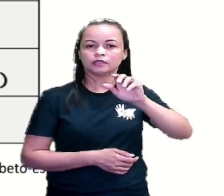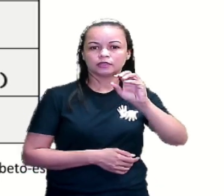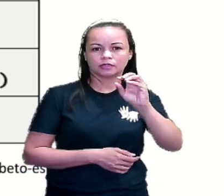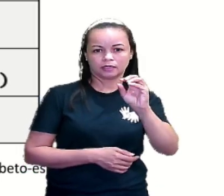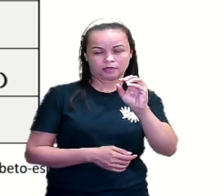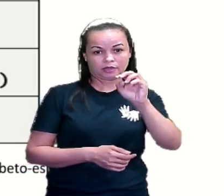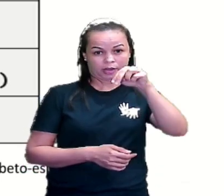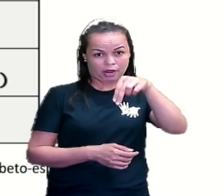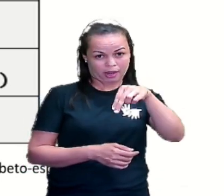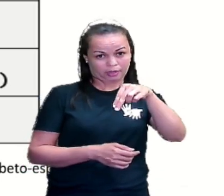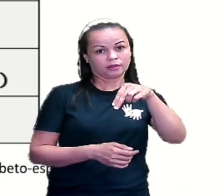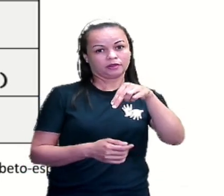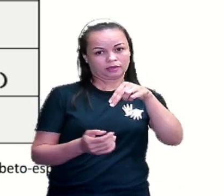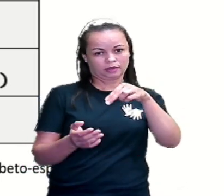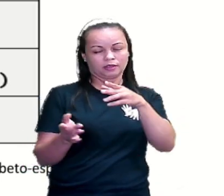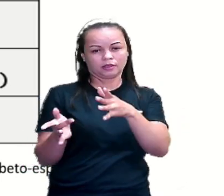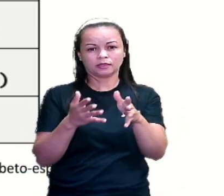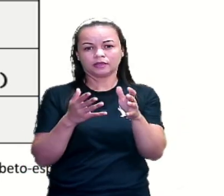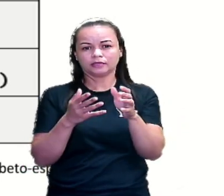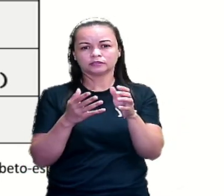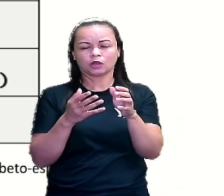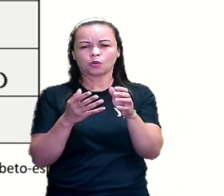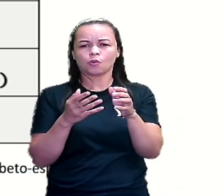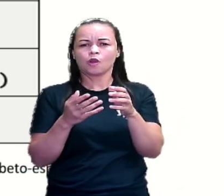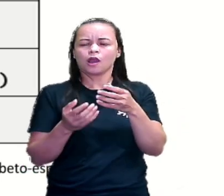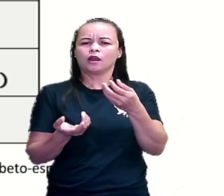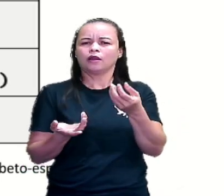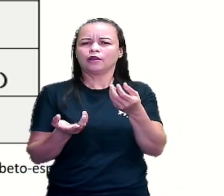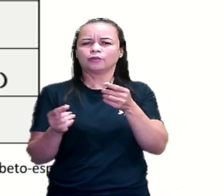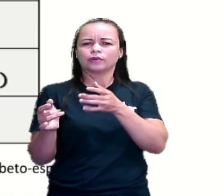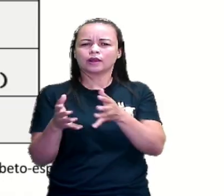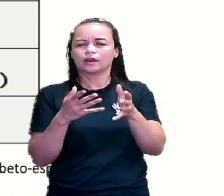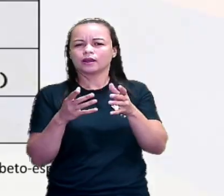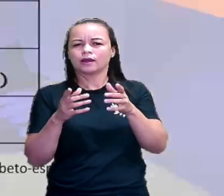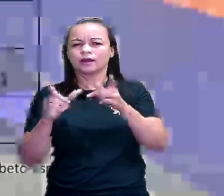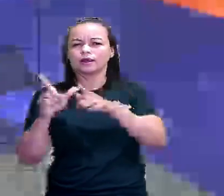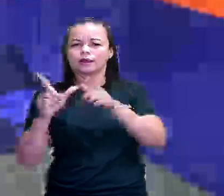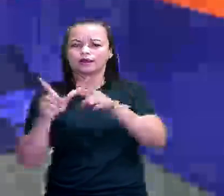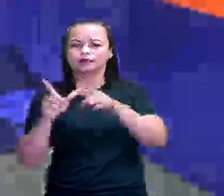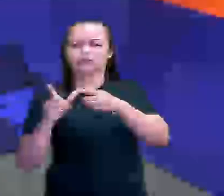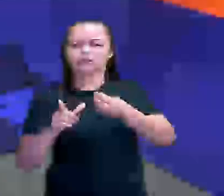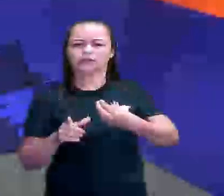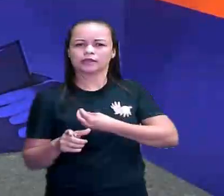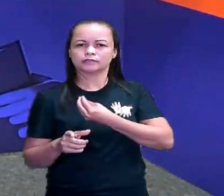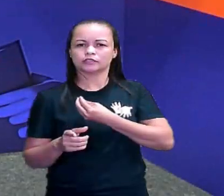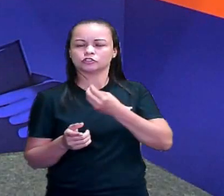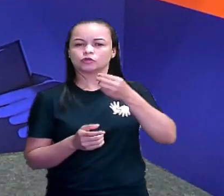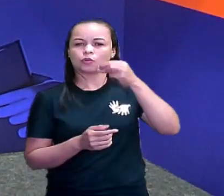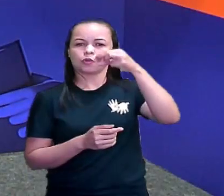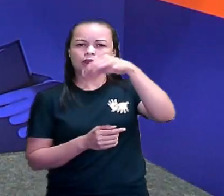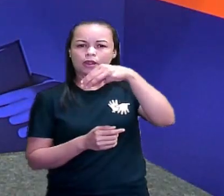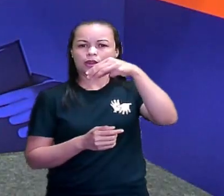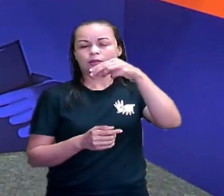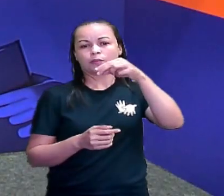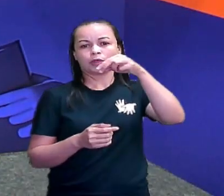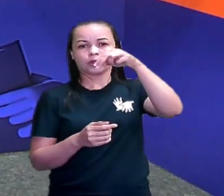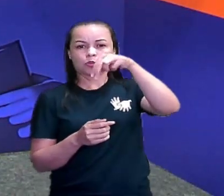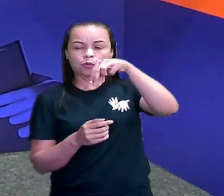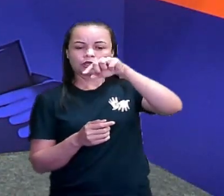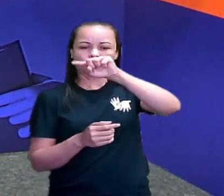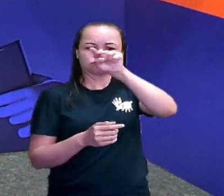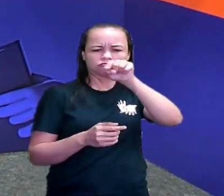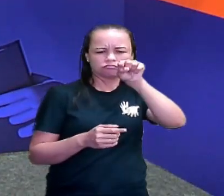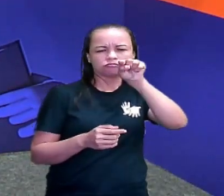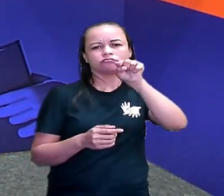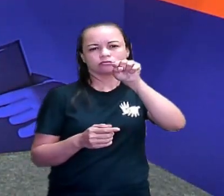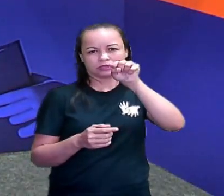N, que é uma letra que existe no alfabeto de língua espanhola, que é o N com esse tio em cima, que